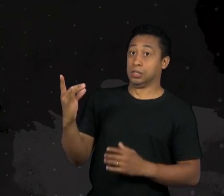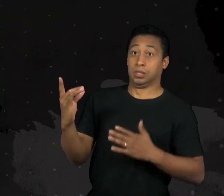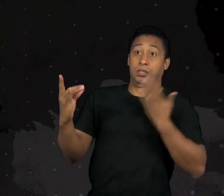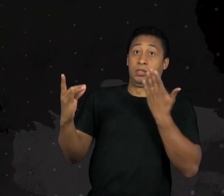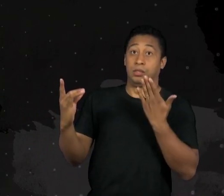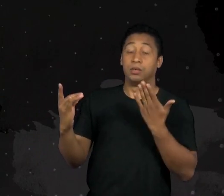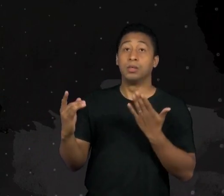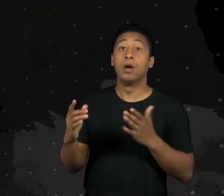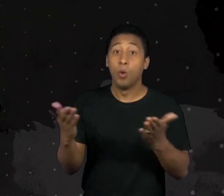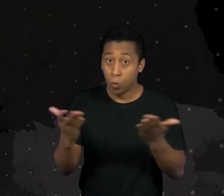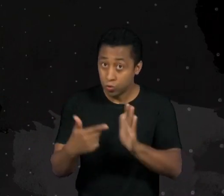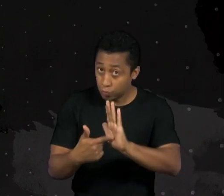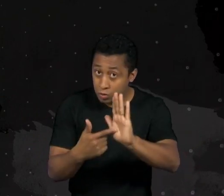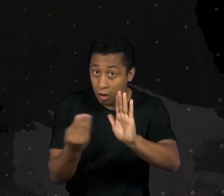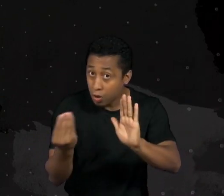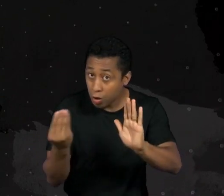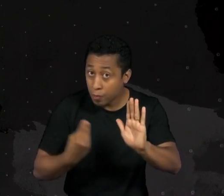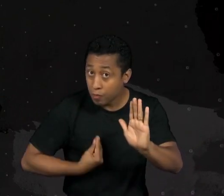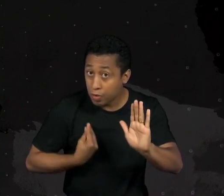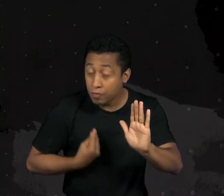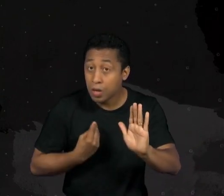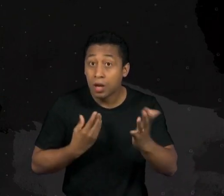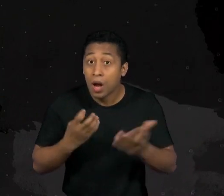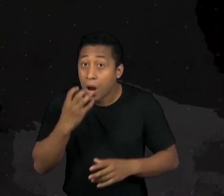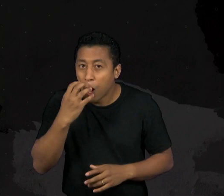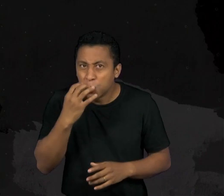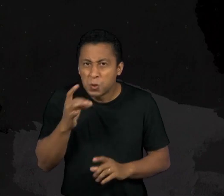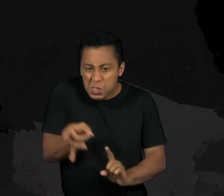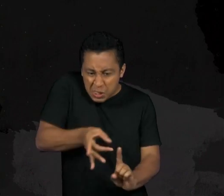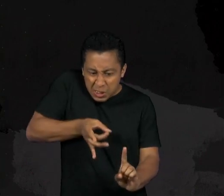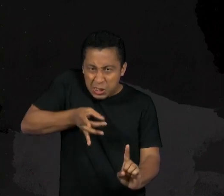eu vou mostrar pra vocês como é viver com um cachorro homofóbico.